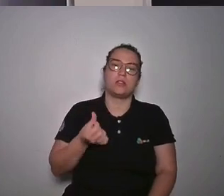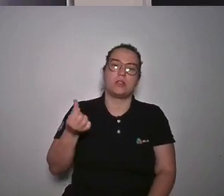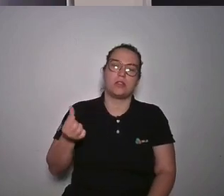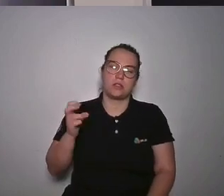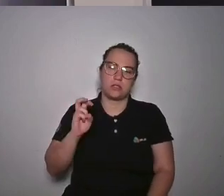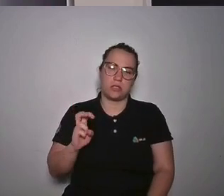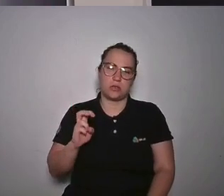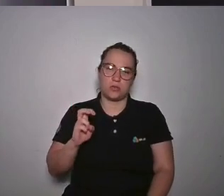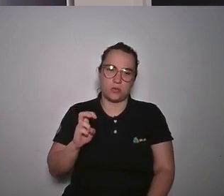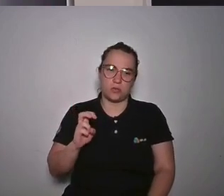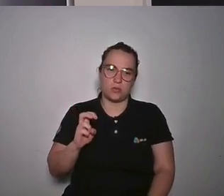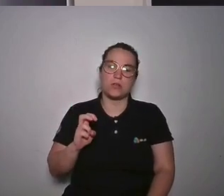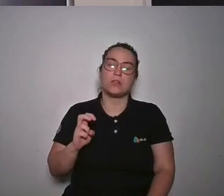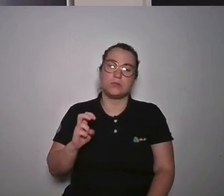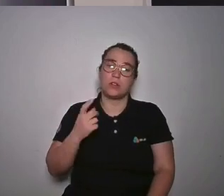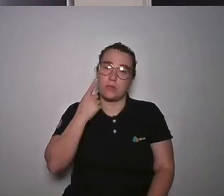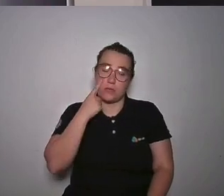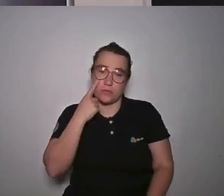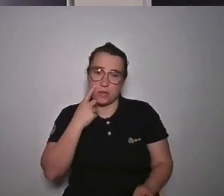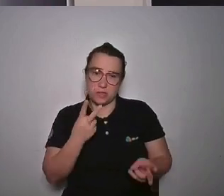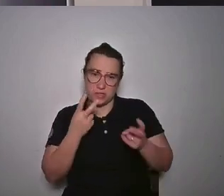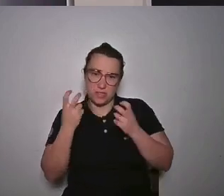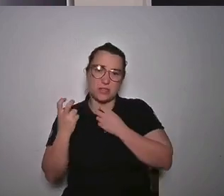58.565.817. Então, vocês vejam bem,